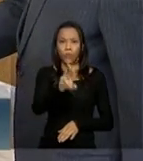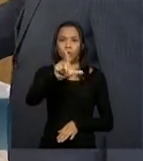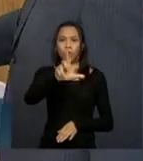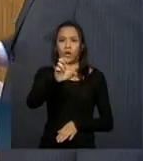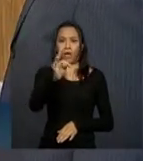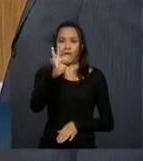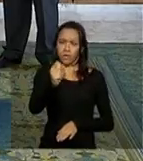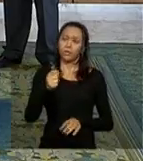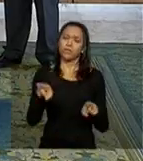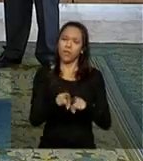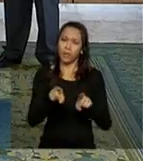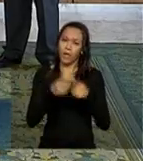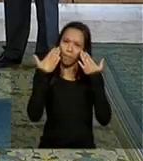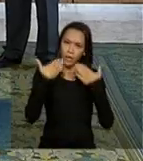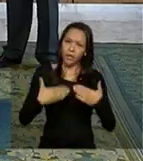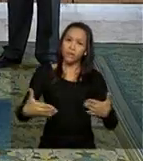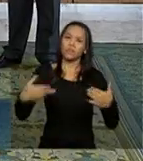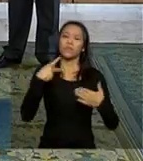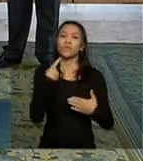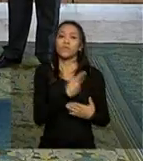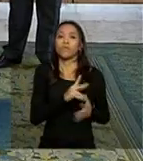familiares, a presidenta Dilma Rousseff.